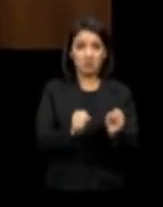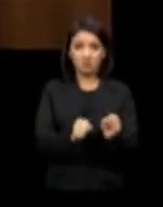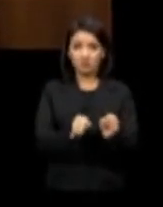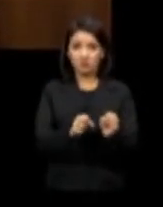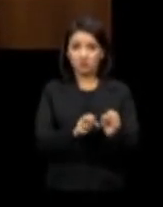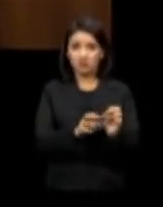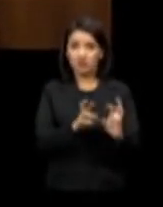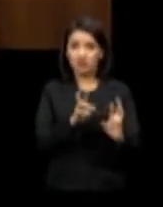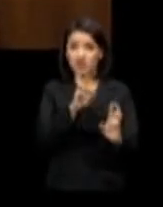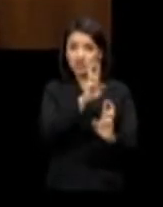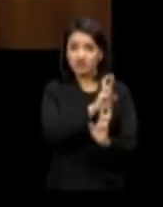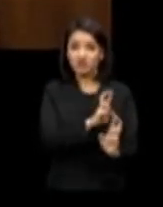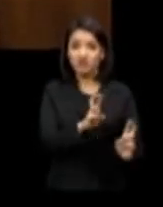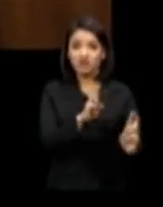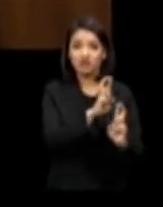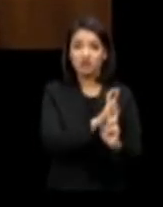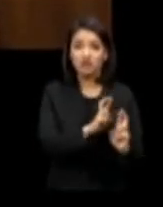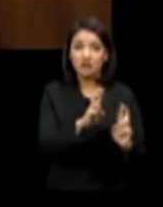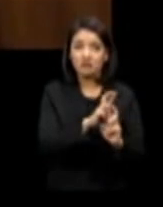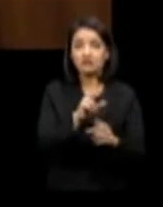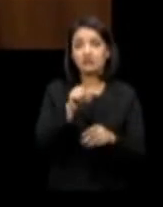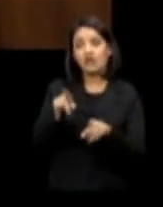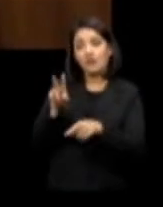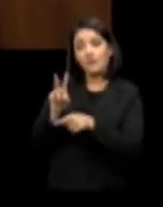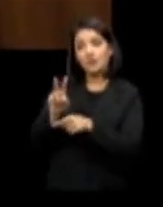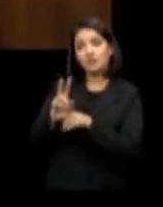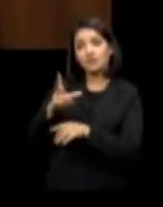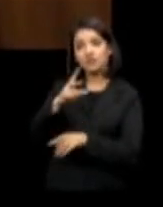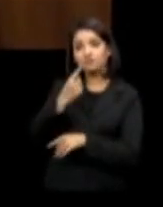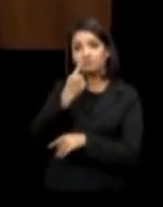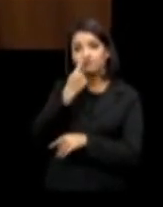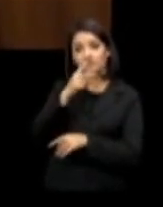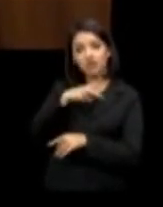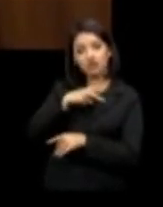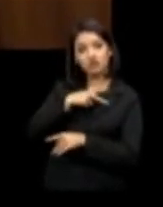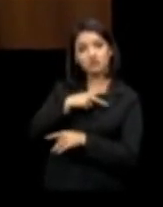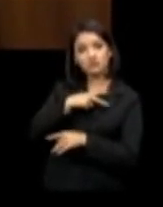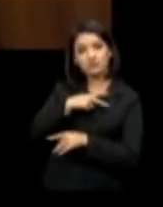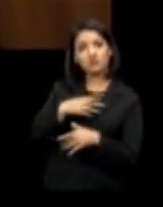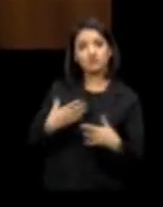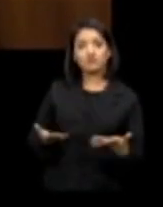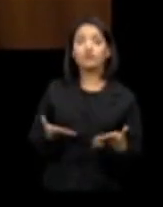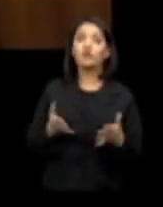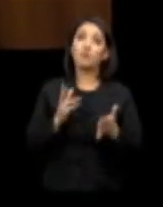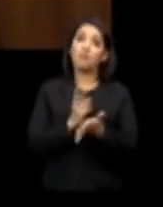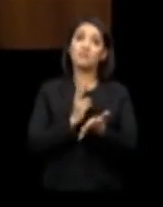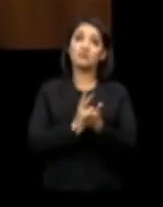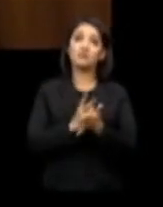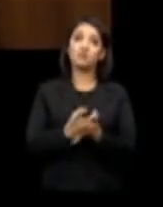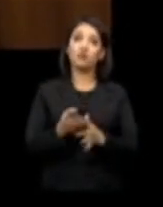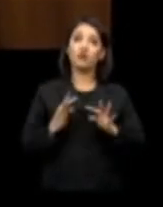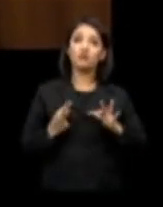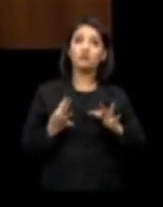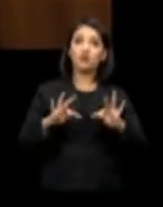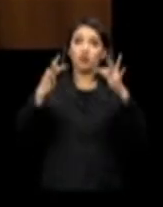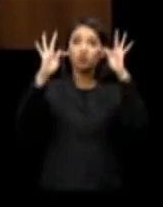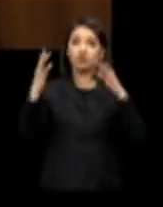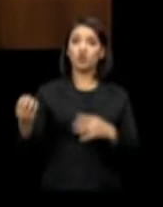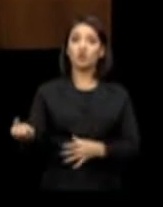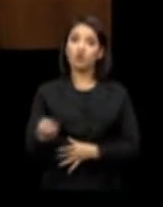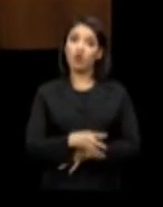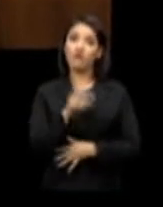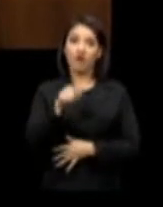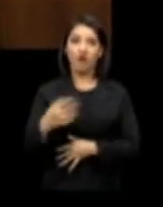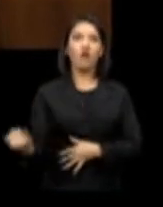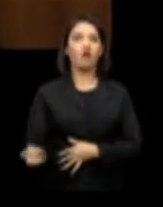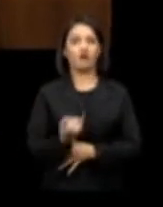vigilância e a proteção da intimidade. Embora as novas tecnologias de comunicação tenham se tornado condição